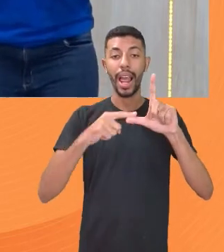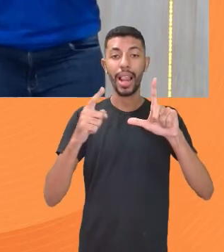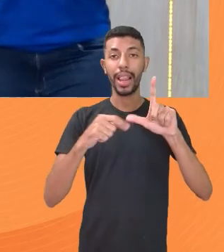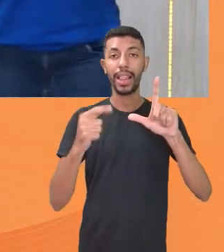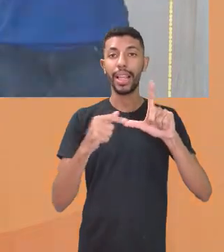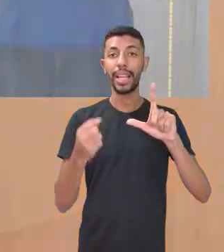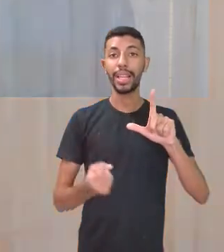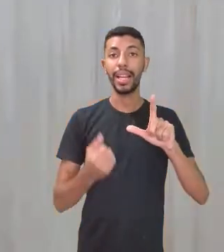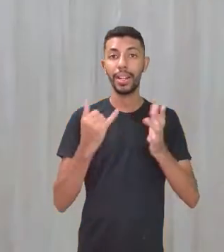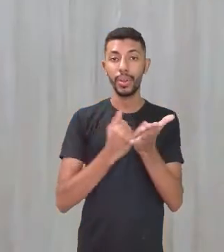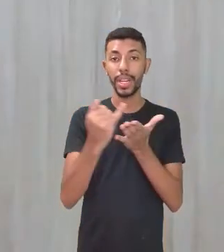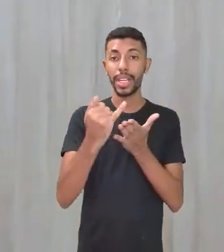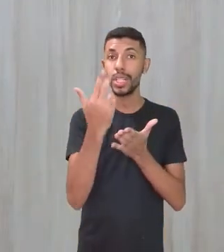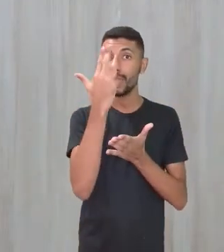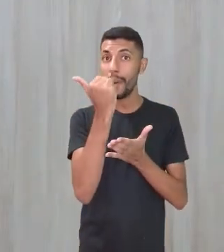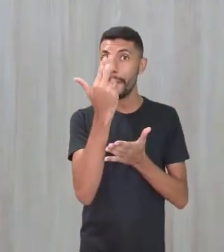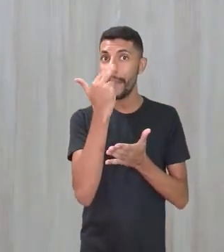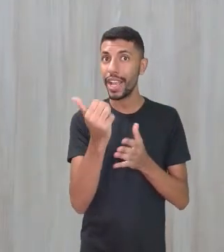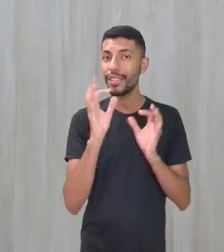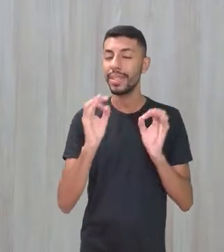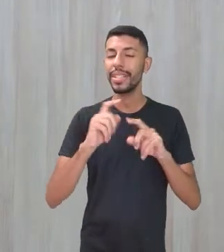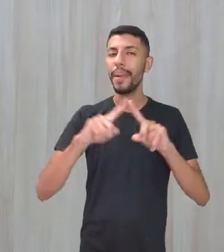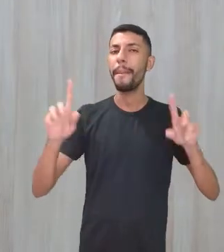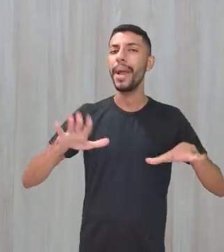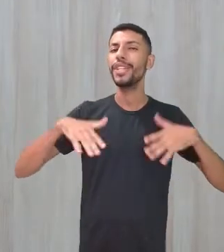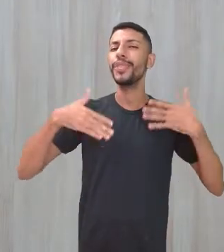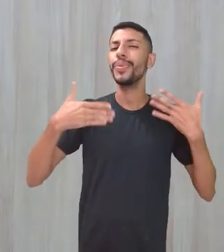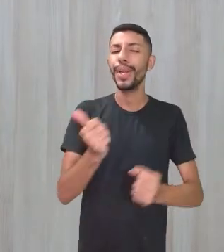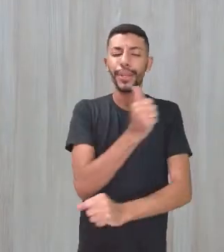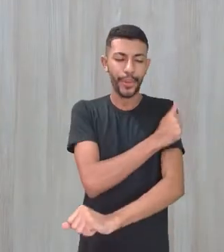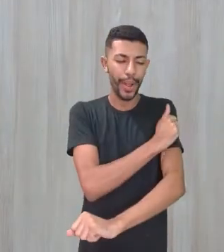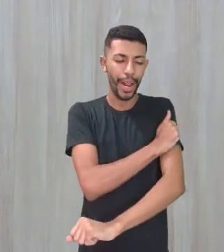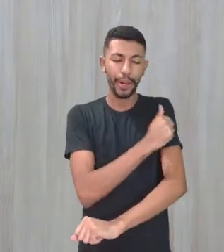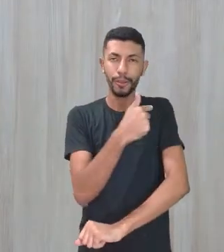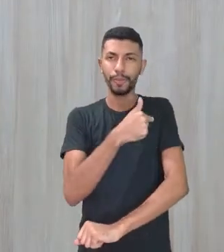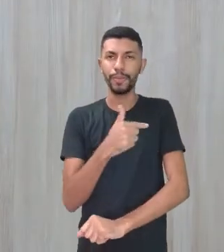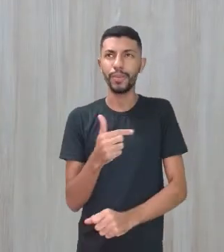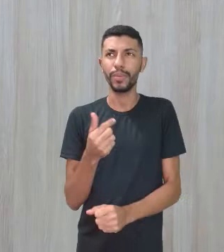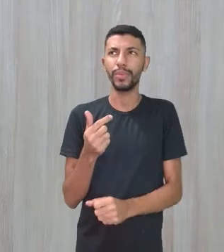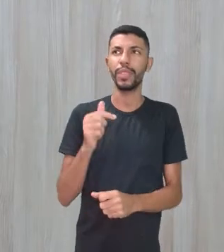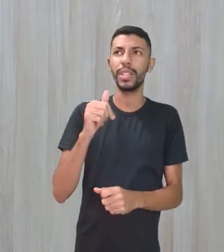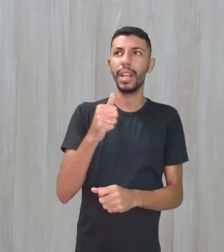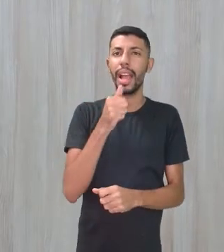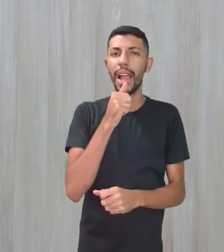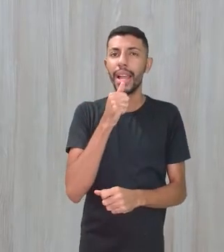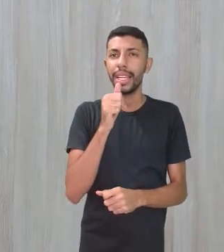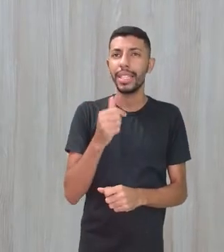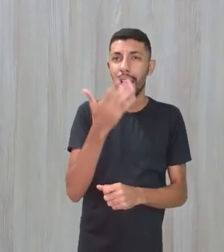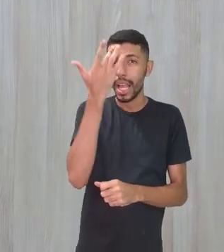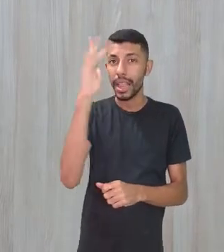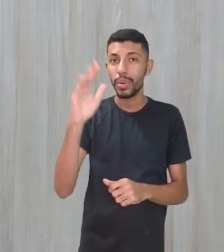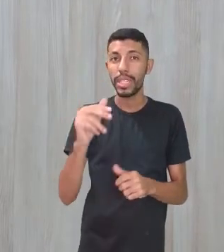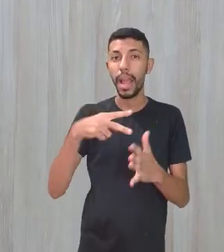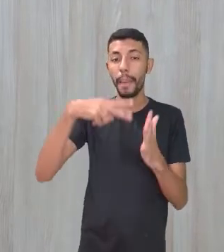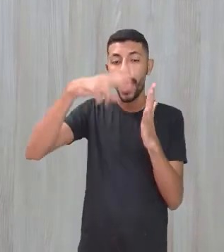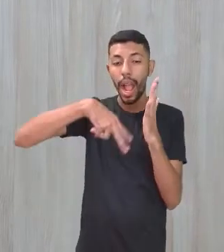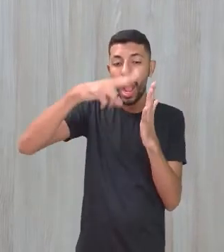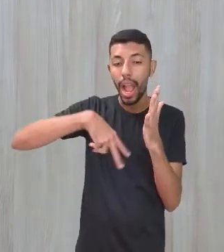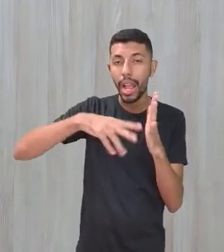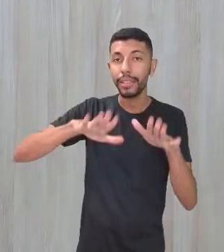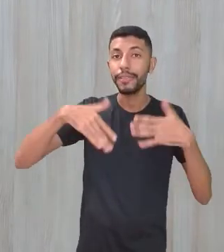inicial. Mas e quando esse estudante ele não está alfabético? Quando ele não sabe ler? Então,